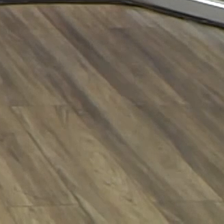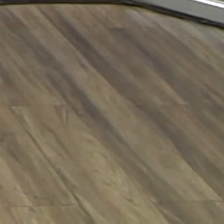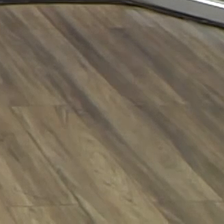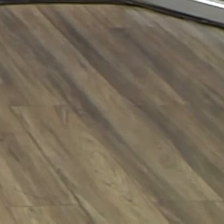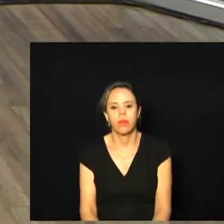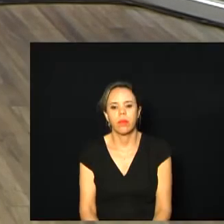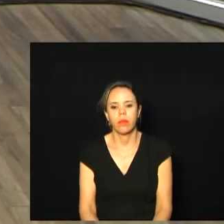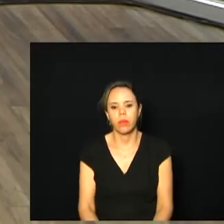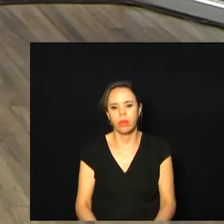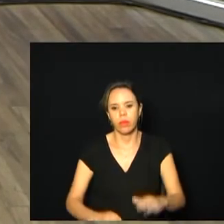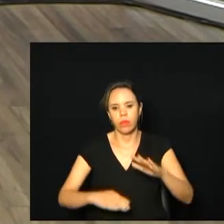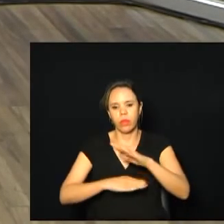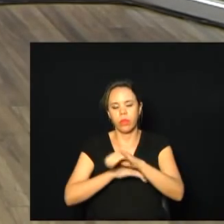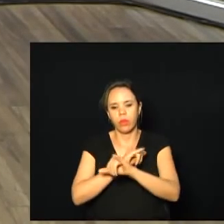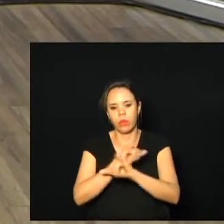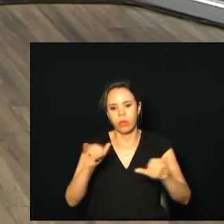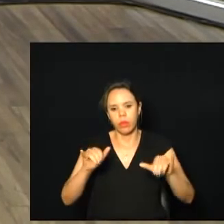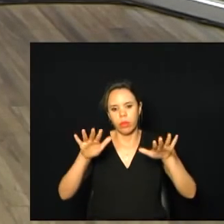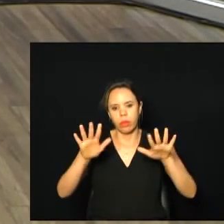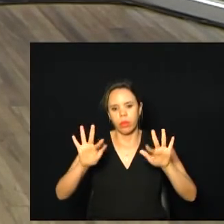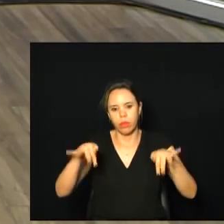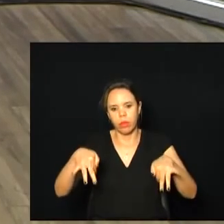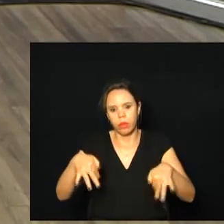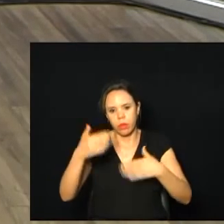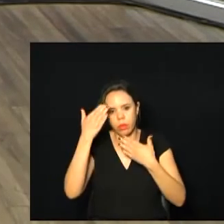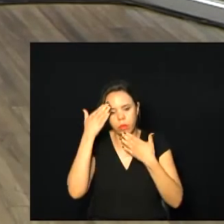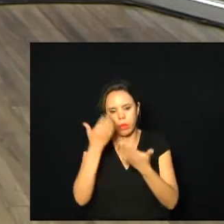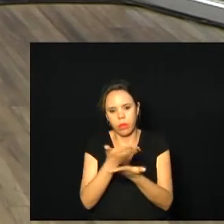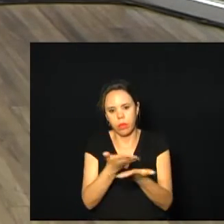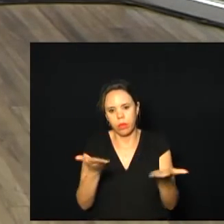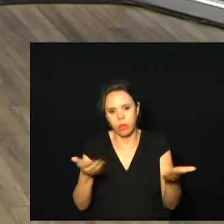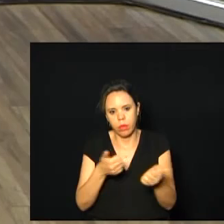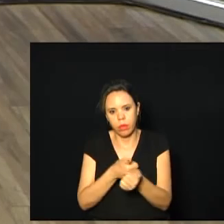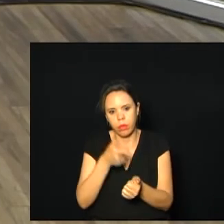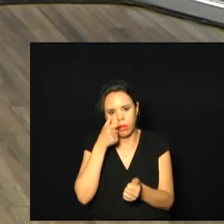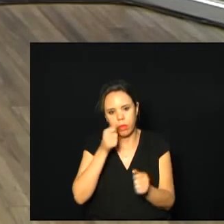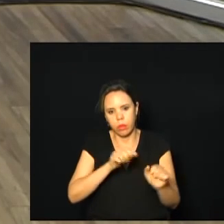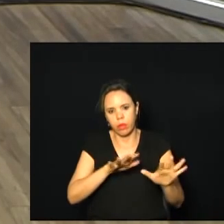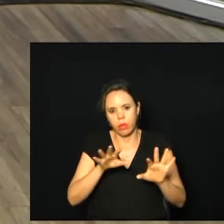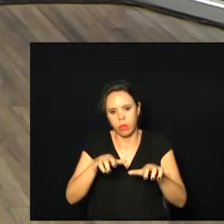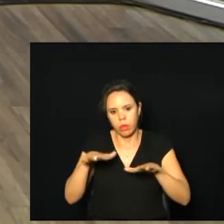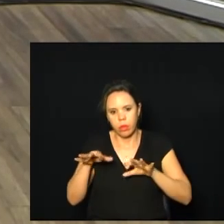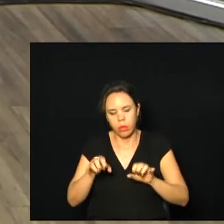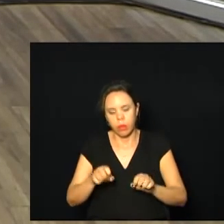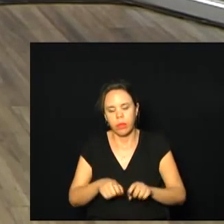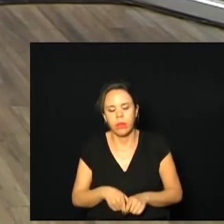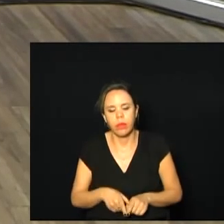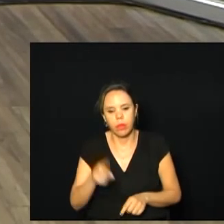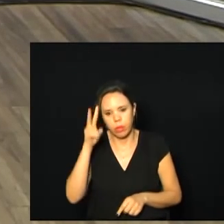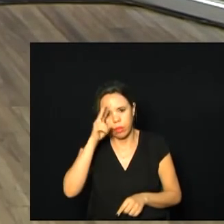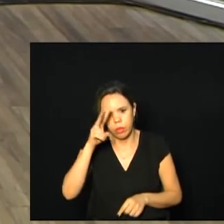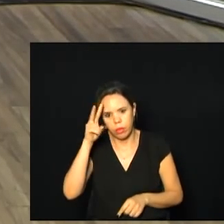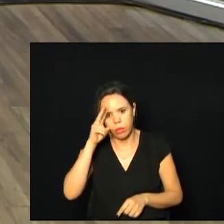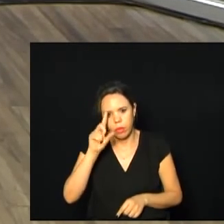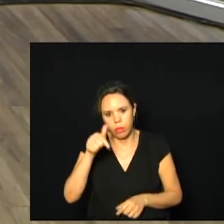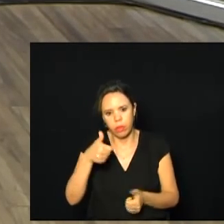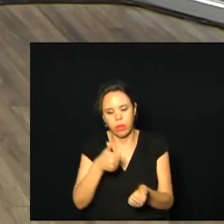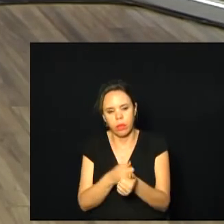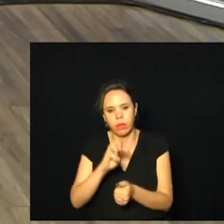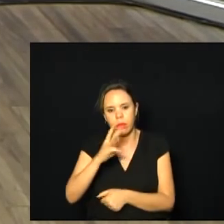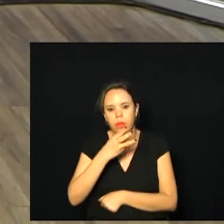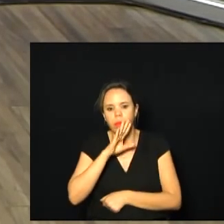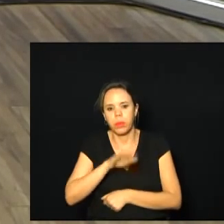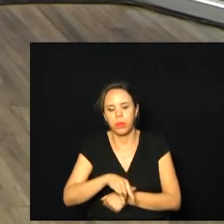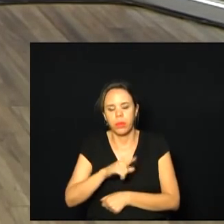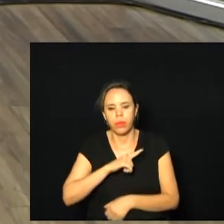E o Câmara Notícia fica por aqui. Muito obrigado pela sua companhia, pela sua audiência. Lembrando que daqui a pouco, às